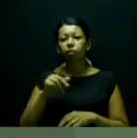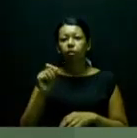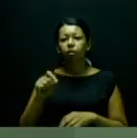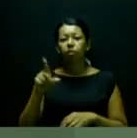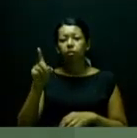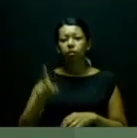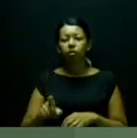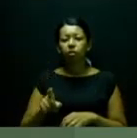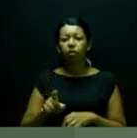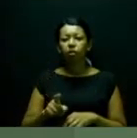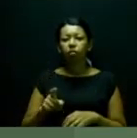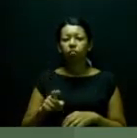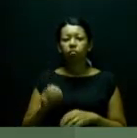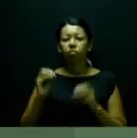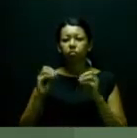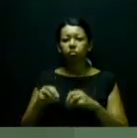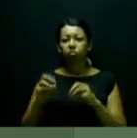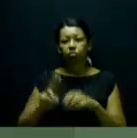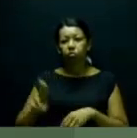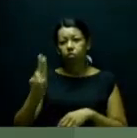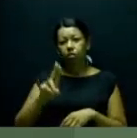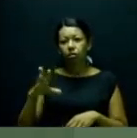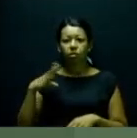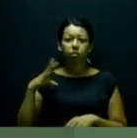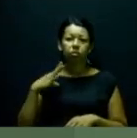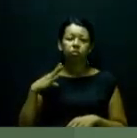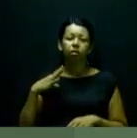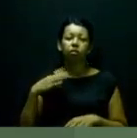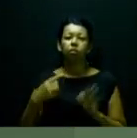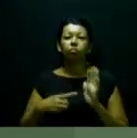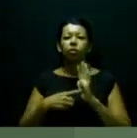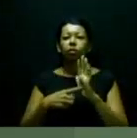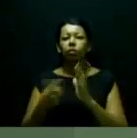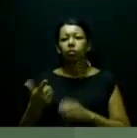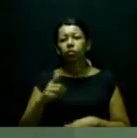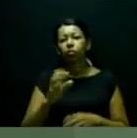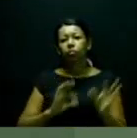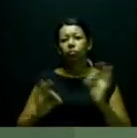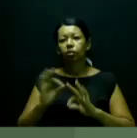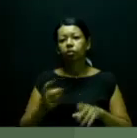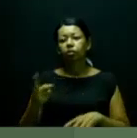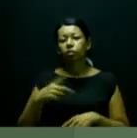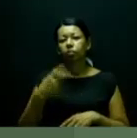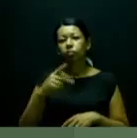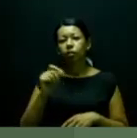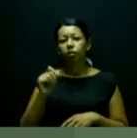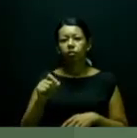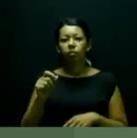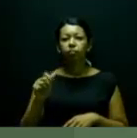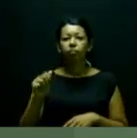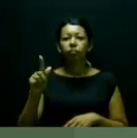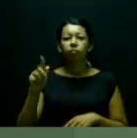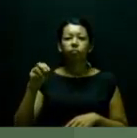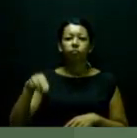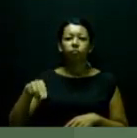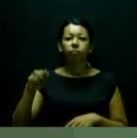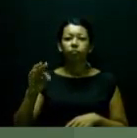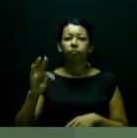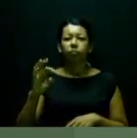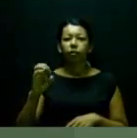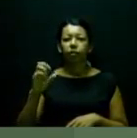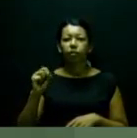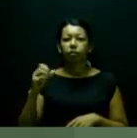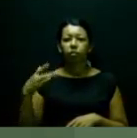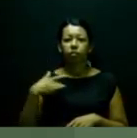seja efetivamente aplicado no município. Eu apresentei outro projeto, por exemplo, aqui, para que os agentes comunitários de saúde